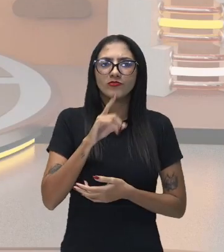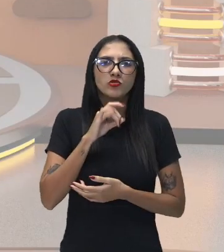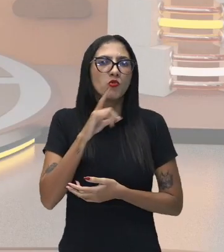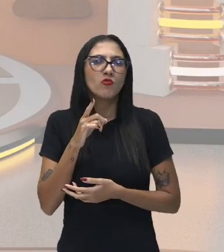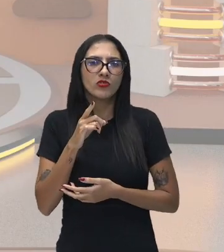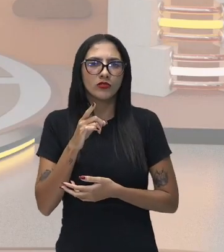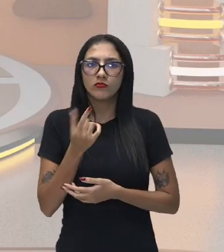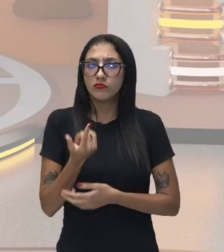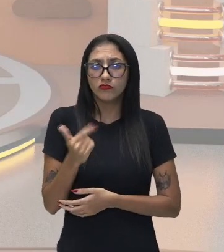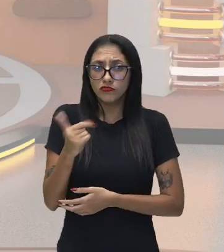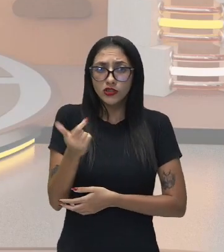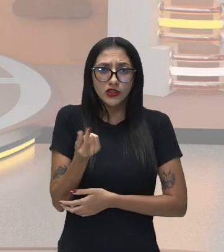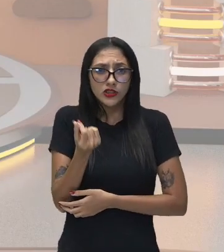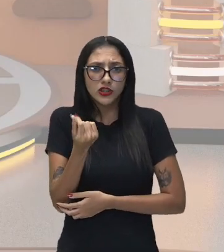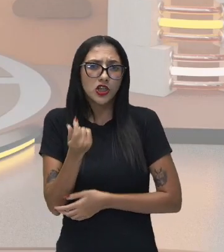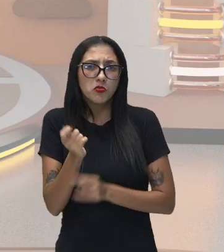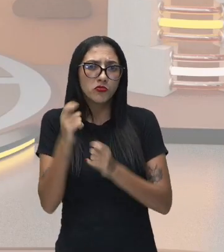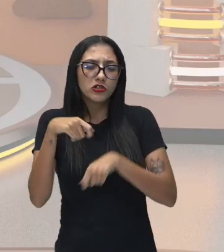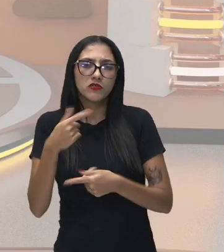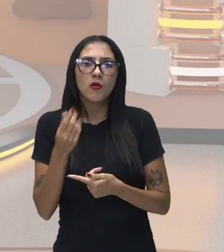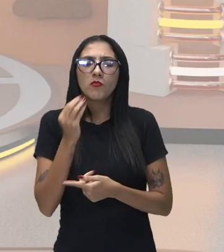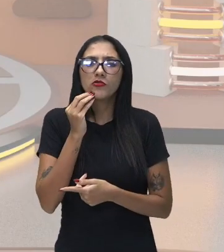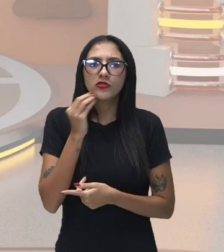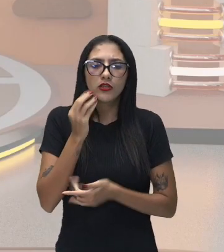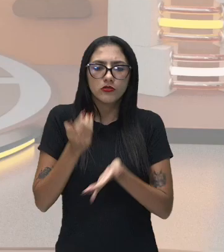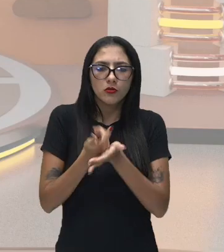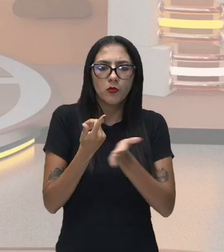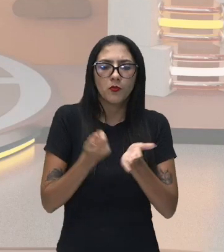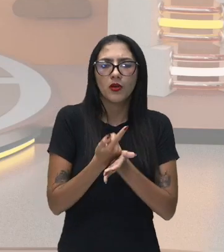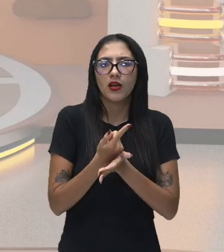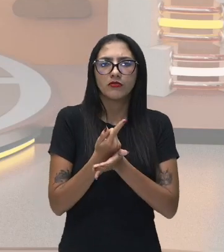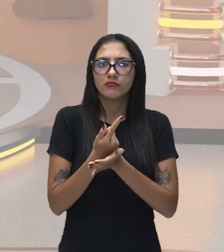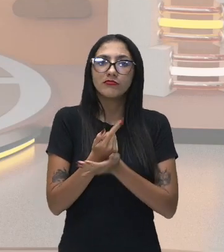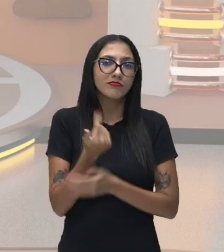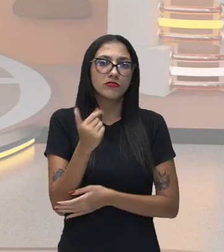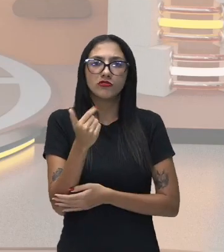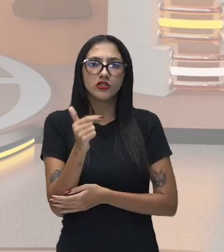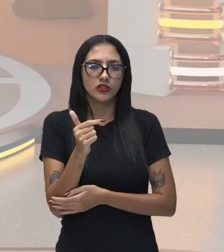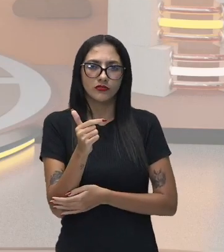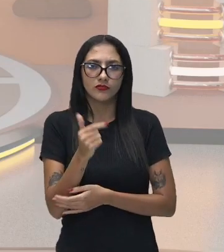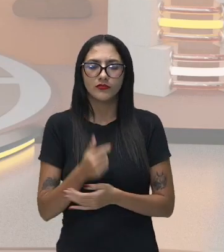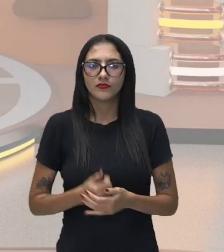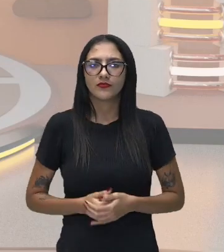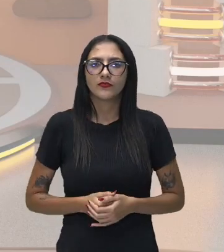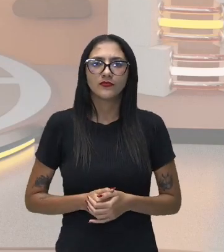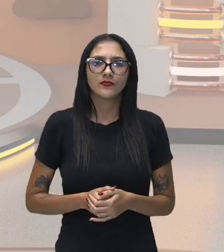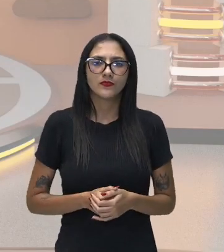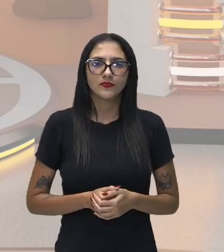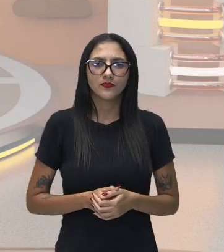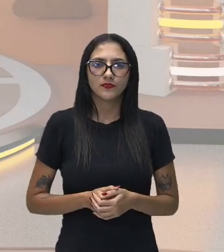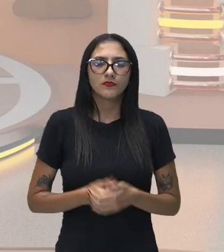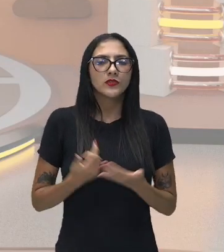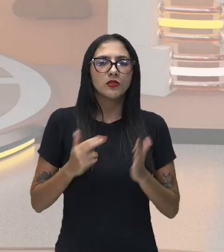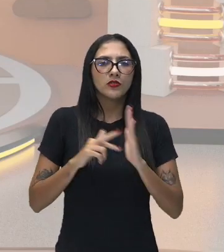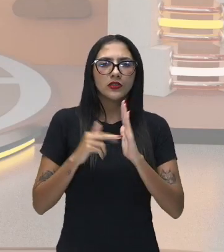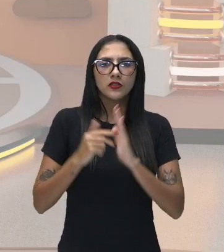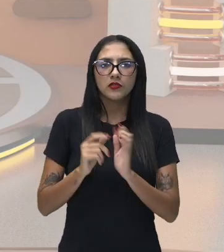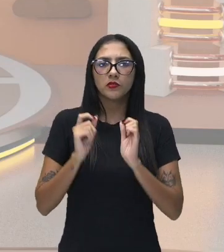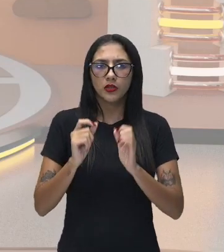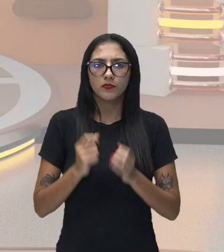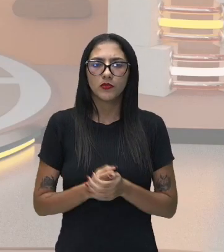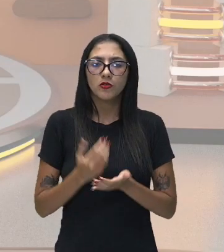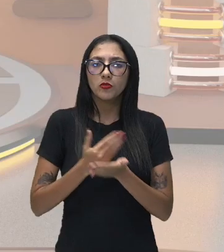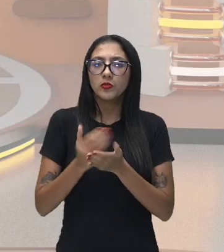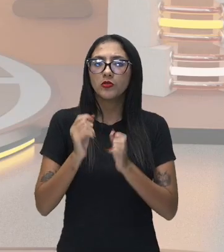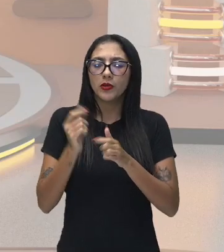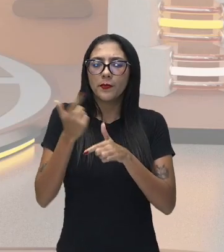tinham dinheiro para consumir esses mesmos produtos. Ou seja, nós começamos a ter uma crise de